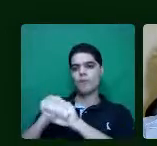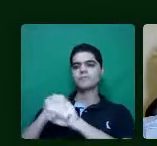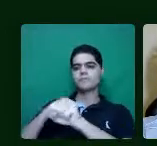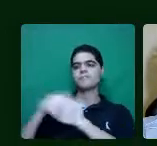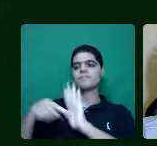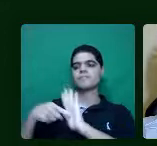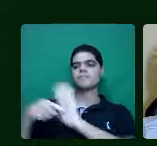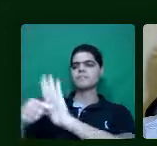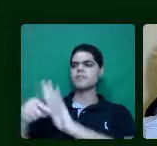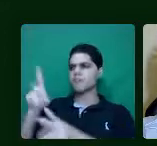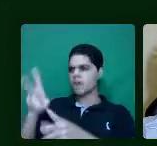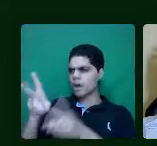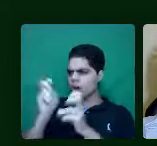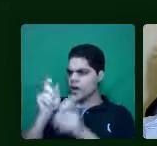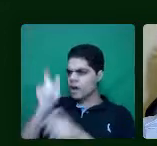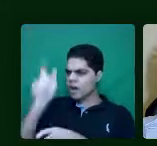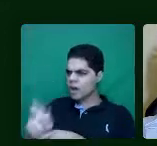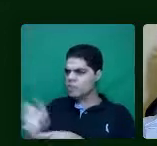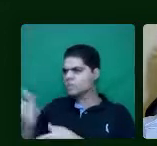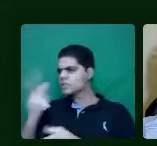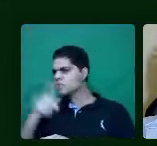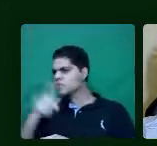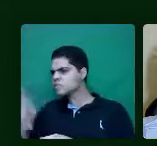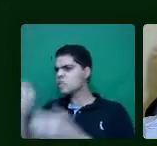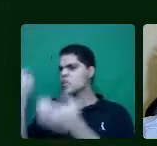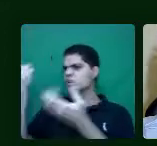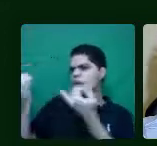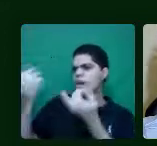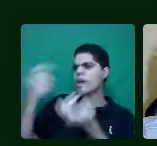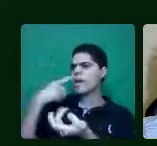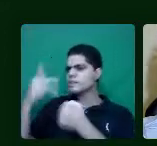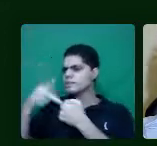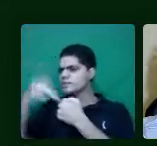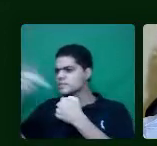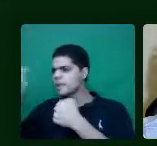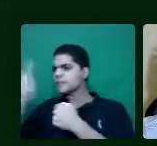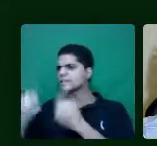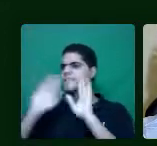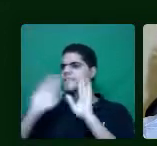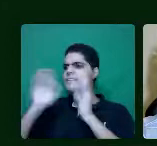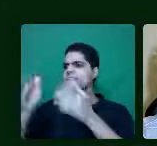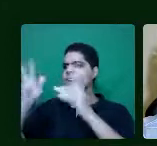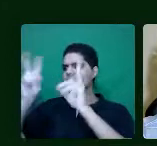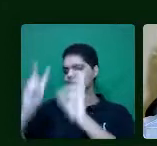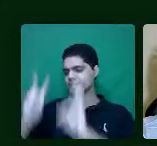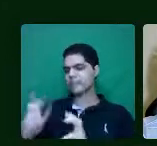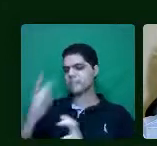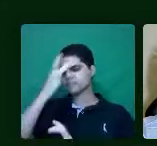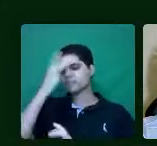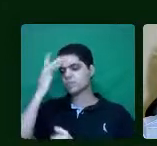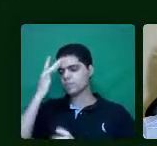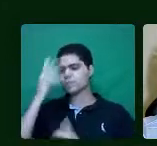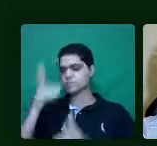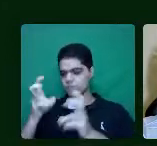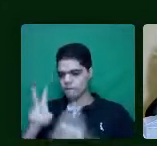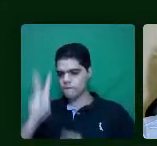especialista em chocolate. Então as equipes também vão conhecer a especialidade de vocês e pedir a mentoria